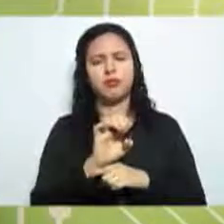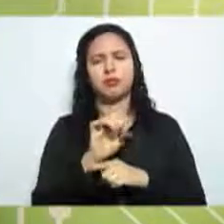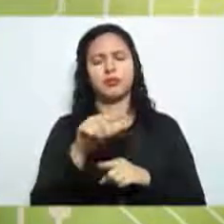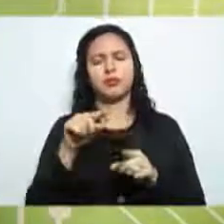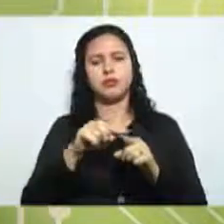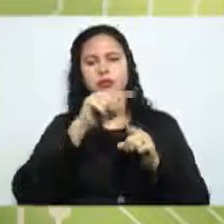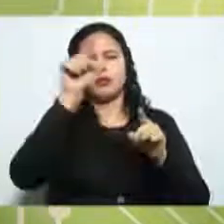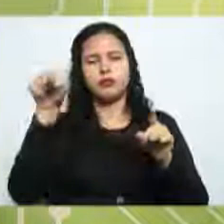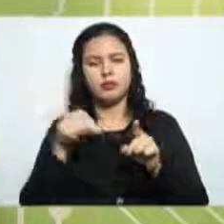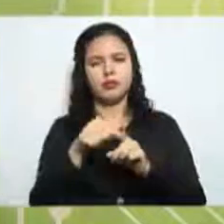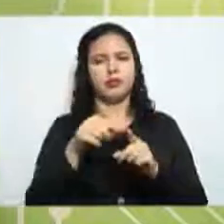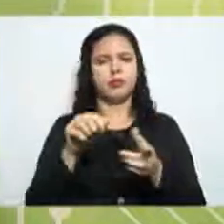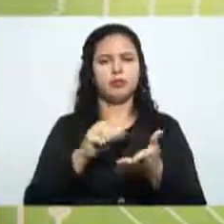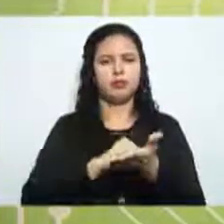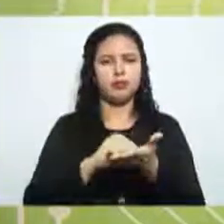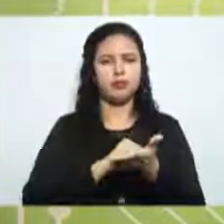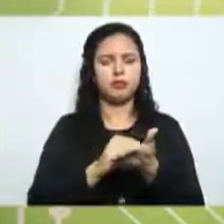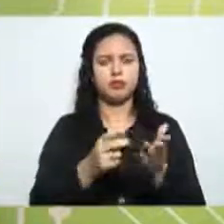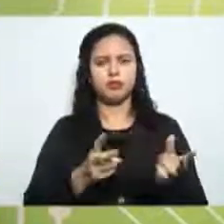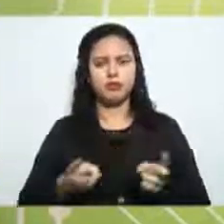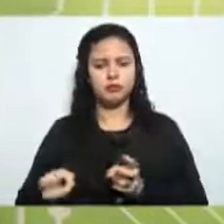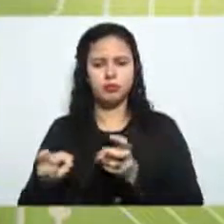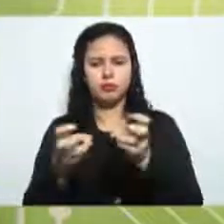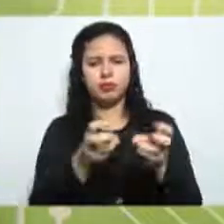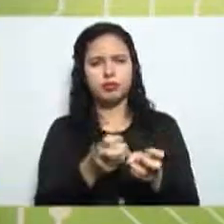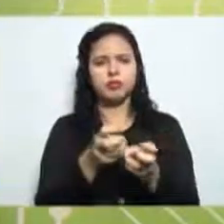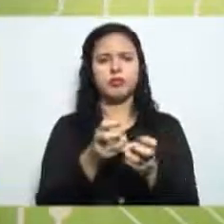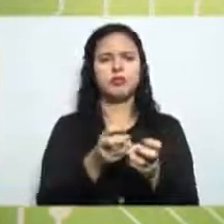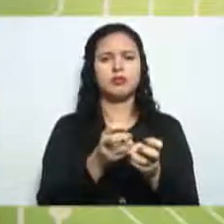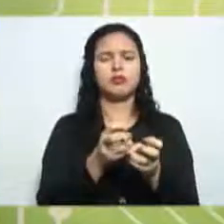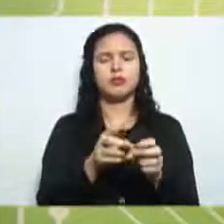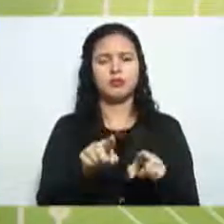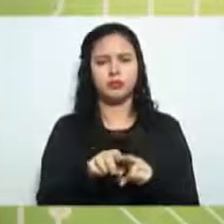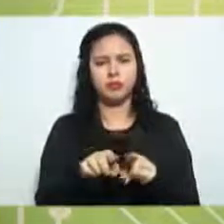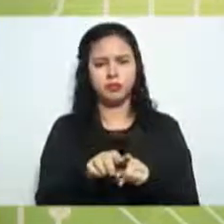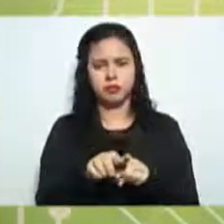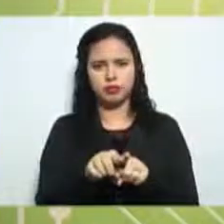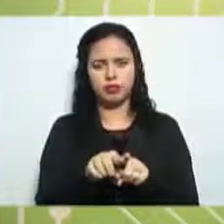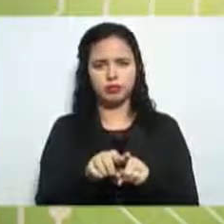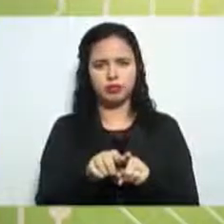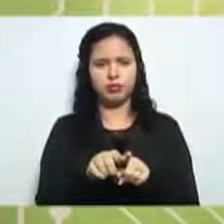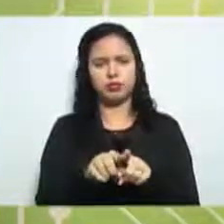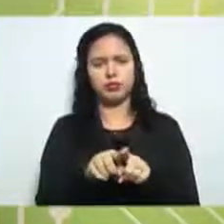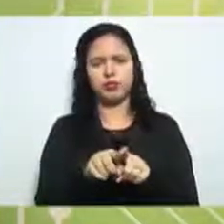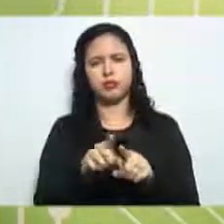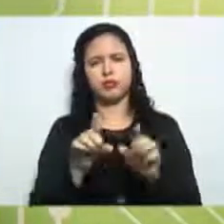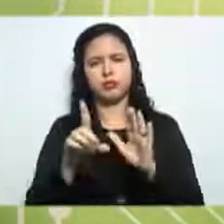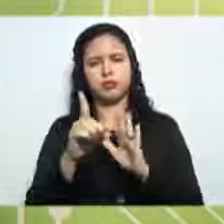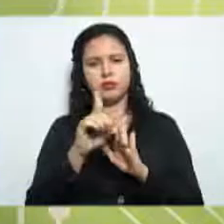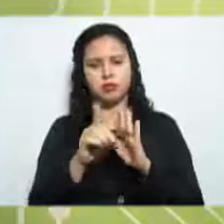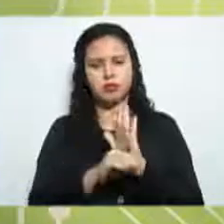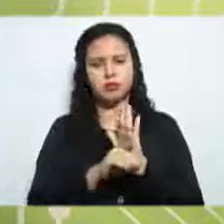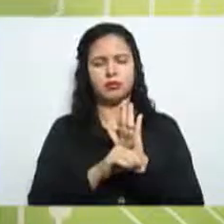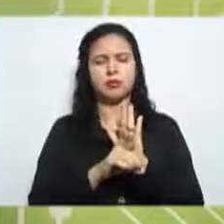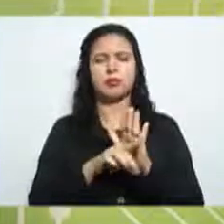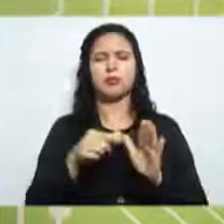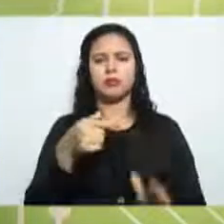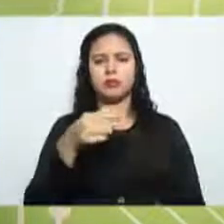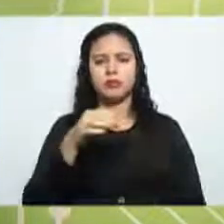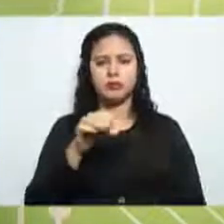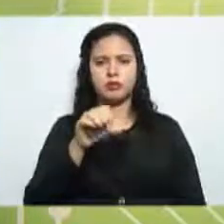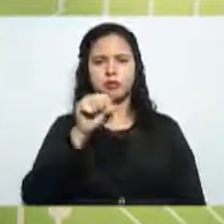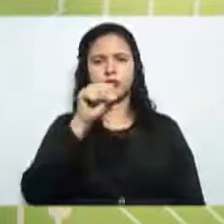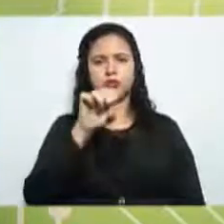da borracha, exploração mineral. E aí, quando a gente vai falar da década de 70 e 80, nós falamos de duas grandes atividades econômicas,